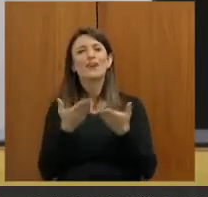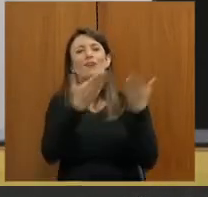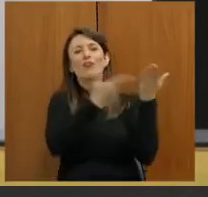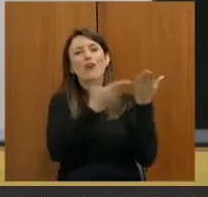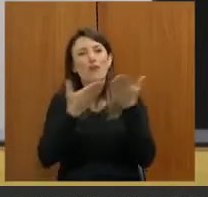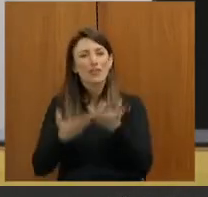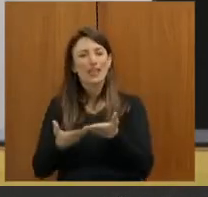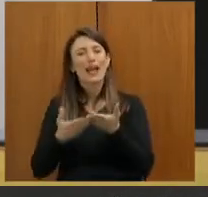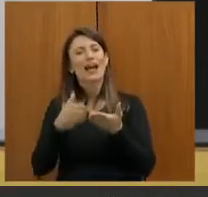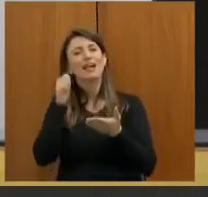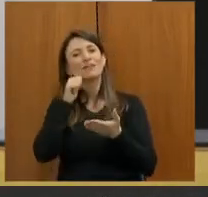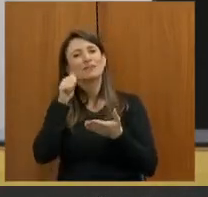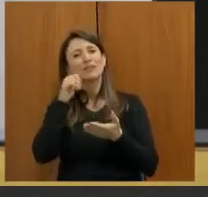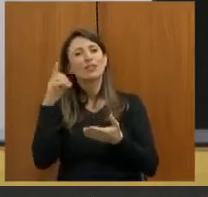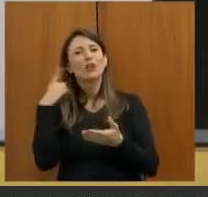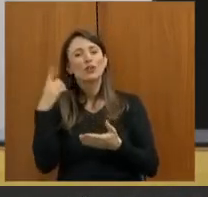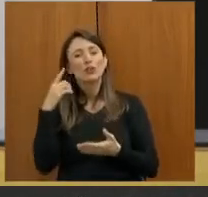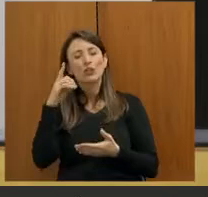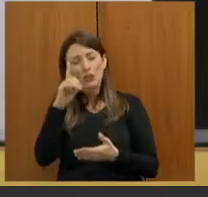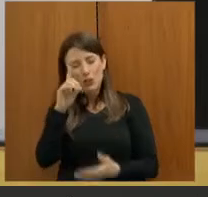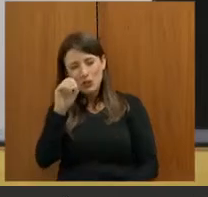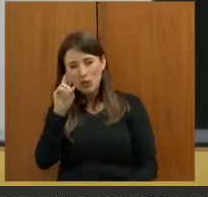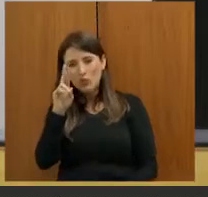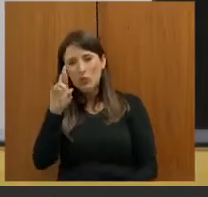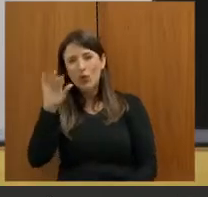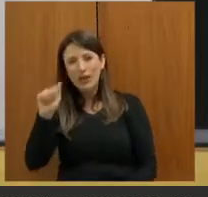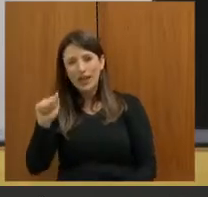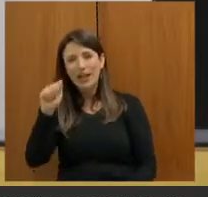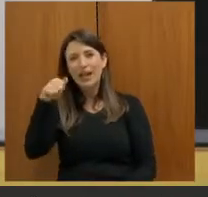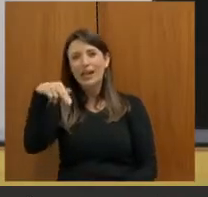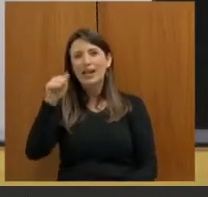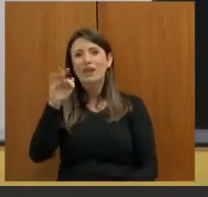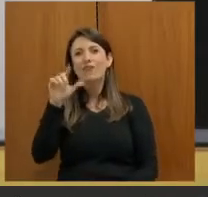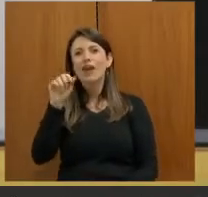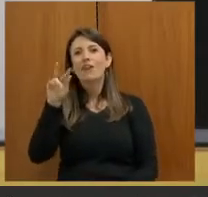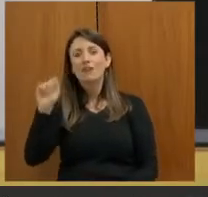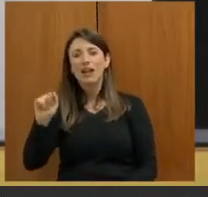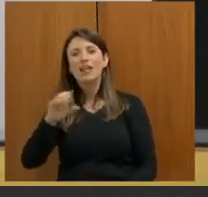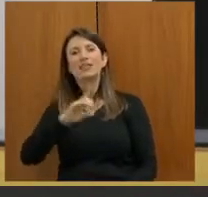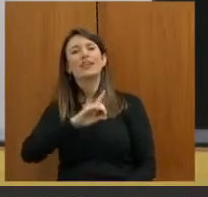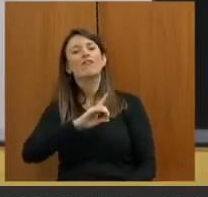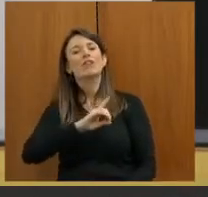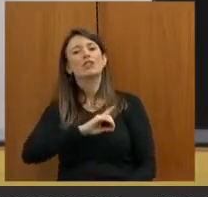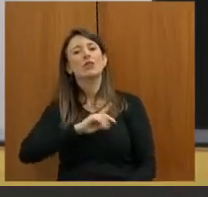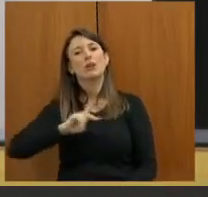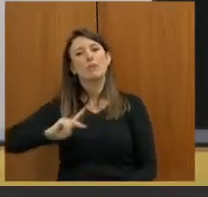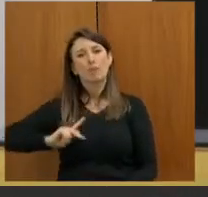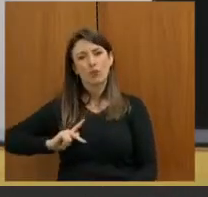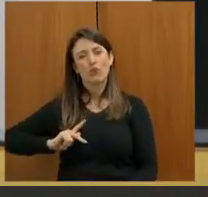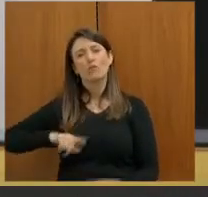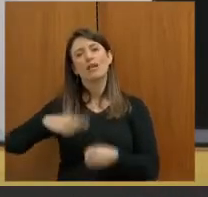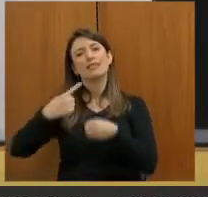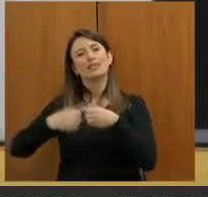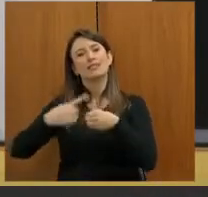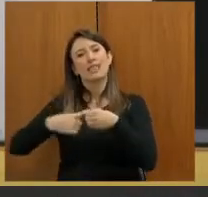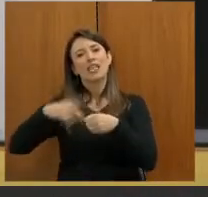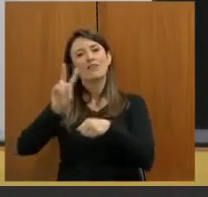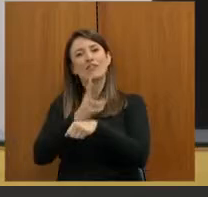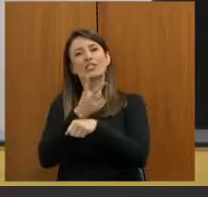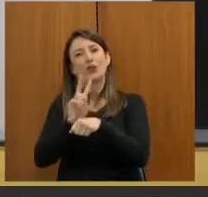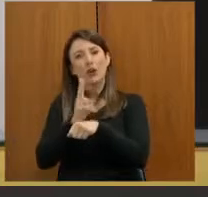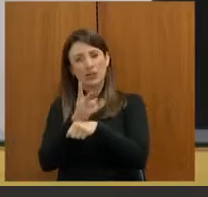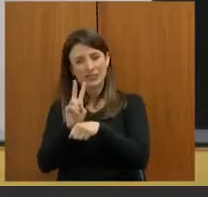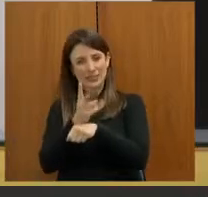Dra Ana Flávia Soares Diniz que a defensora Pública do Município de Viçosa é